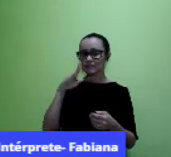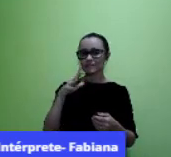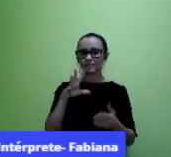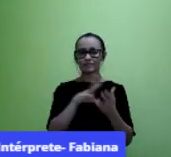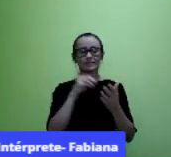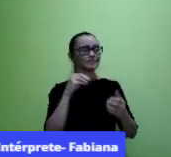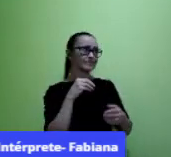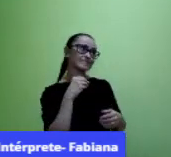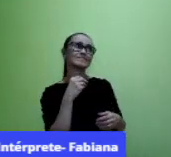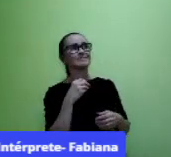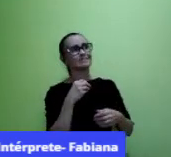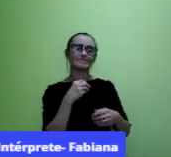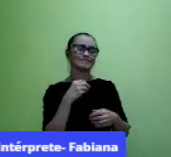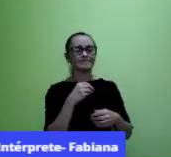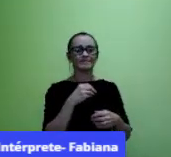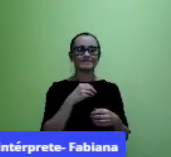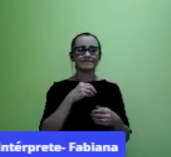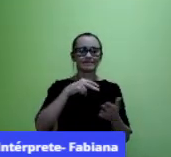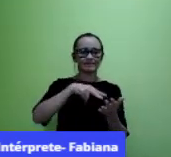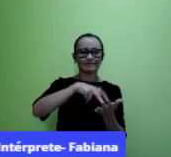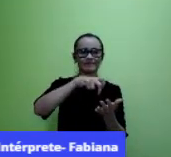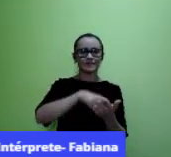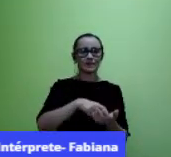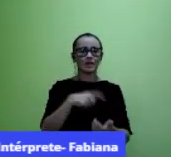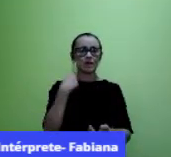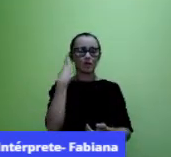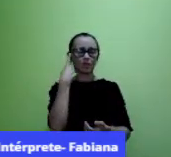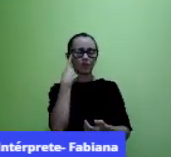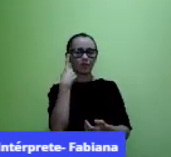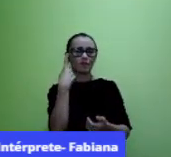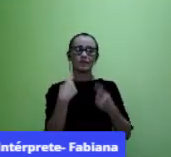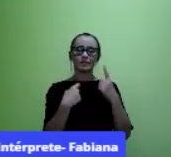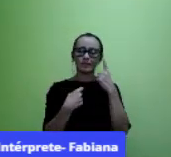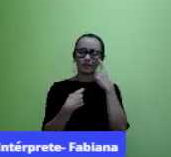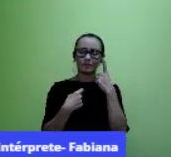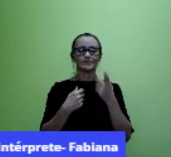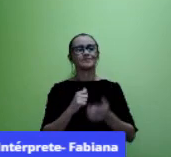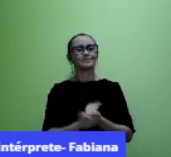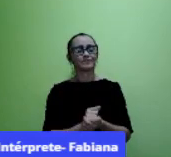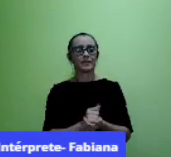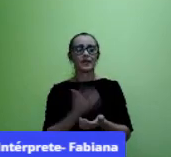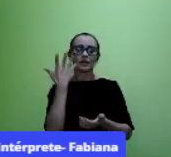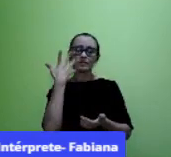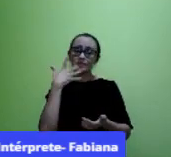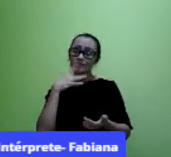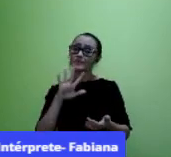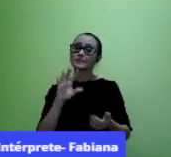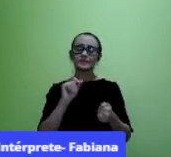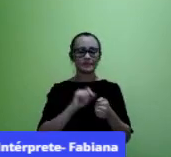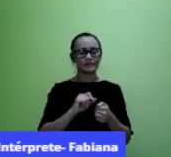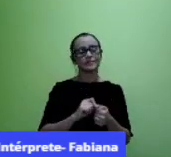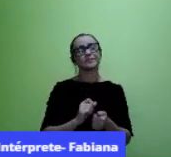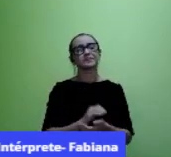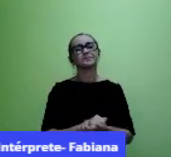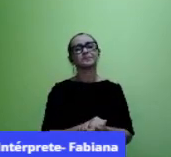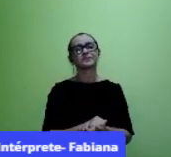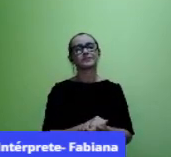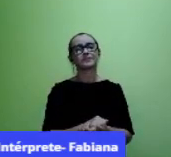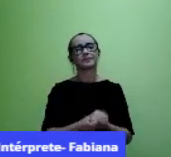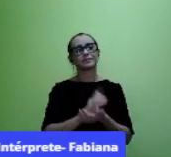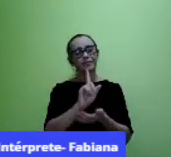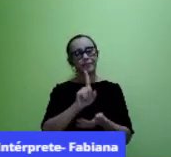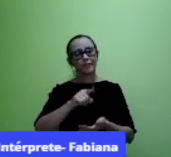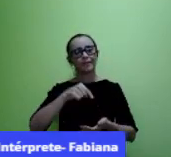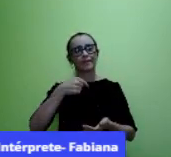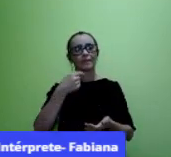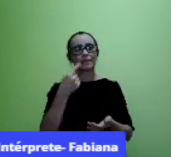salte num pé só, pisque o olho. Então, essa criança vai fazendo essas atividades. Agora, qual que é a próxima